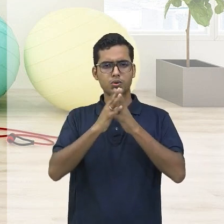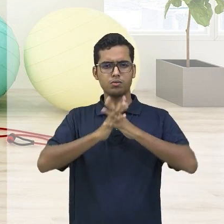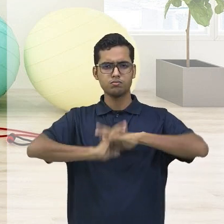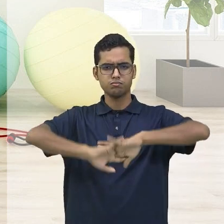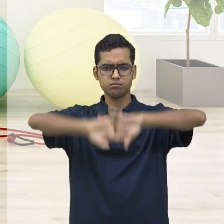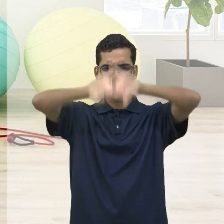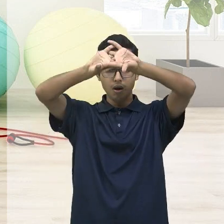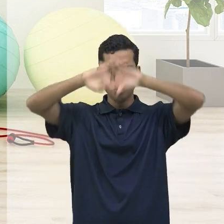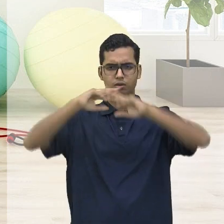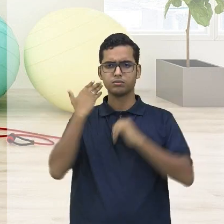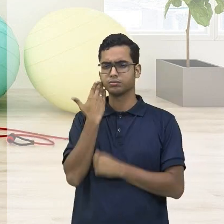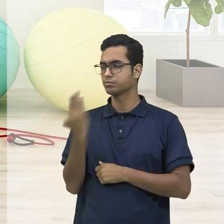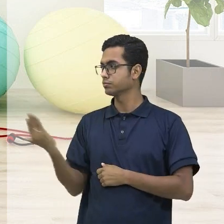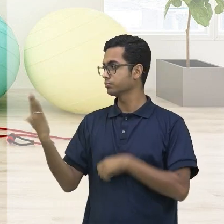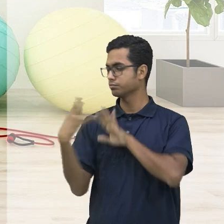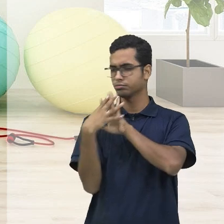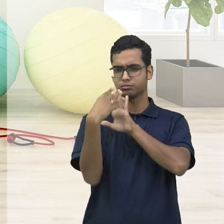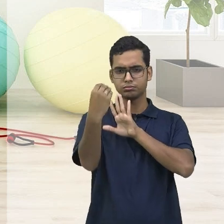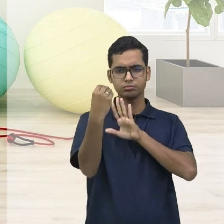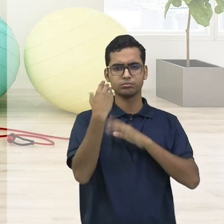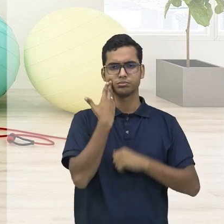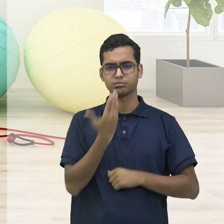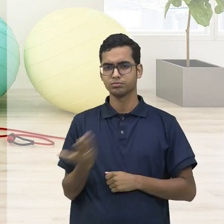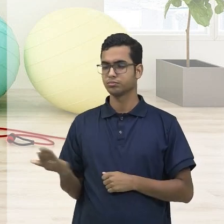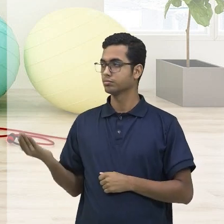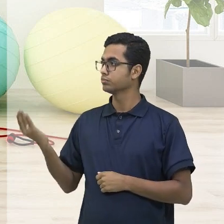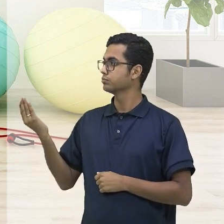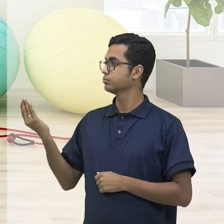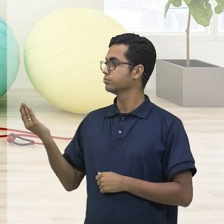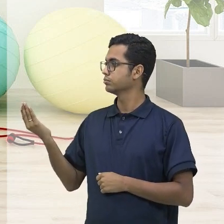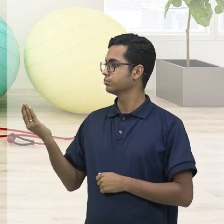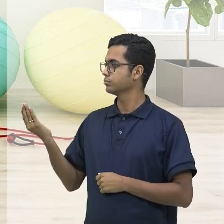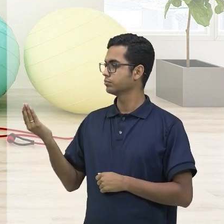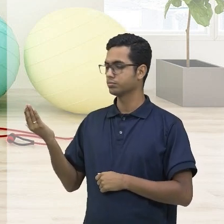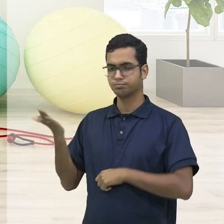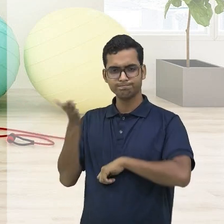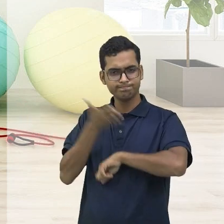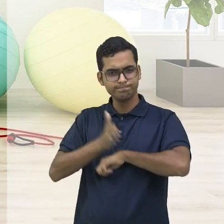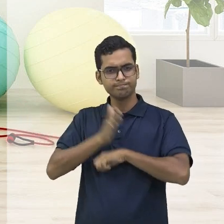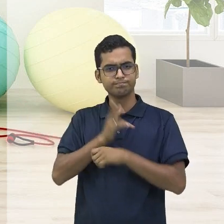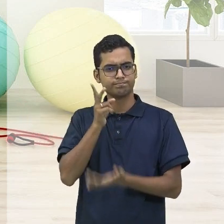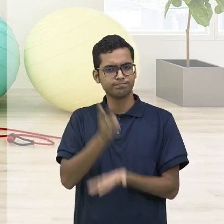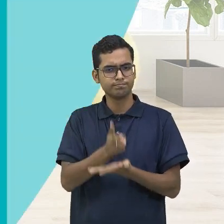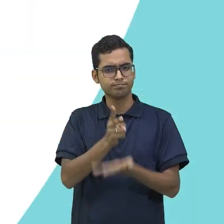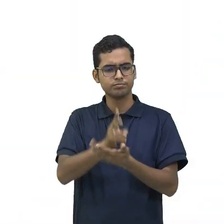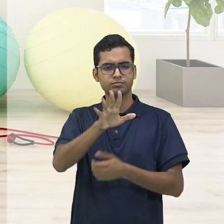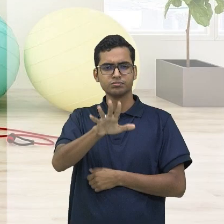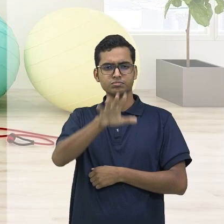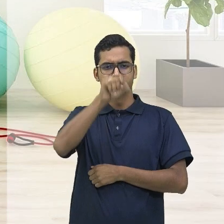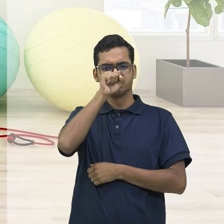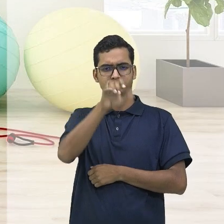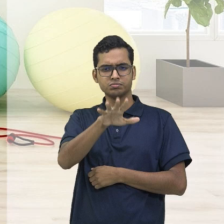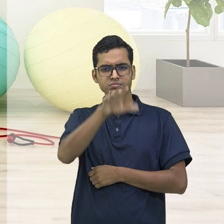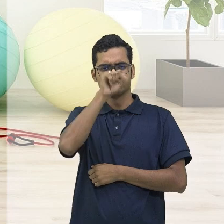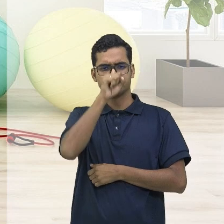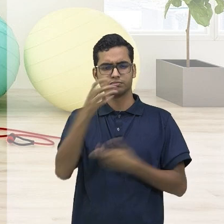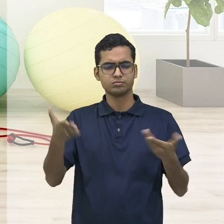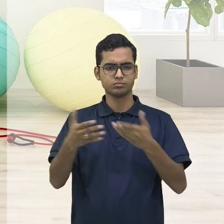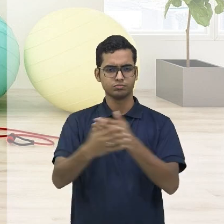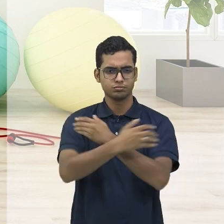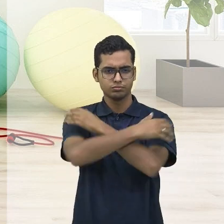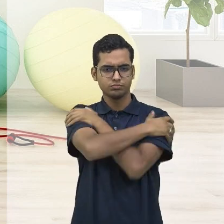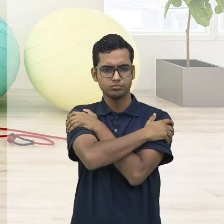braços, coloca o braço lá no alto e continua respirando. Dá um abraço em